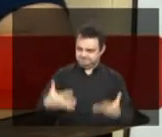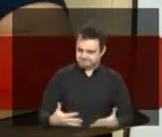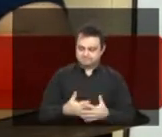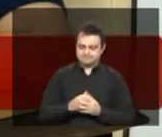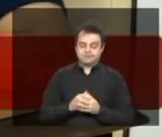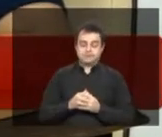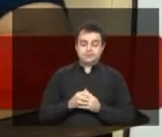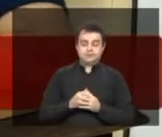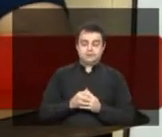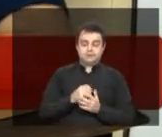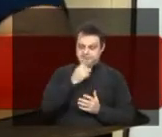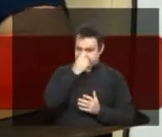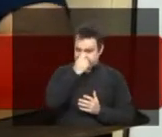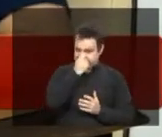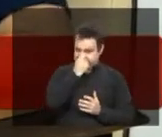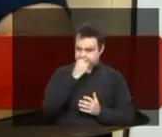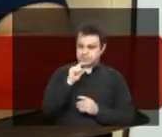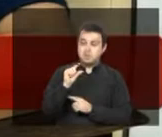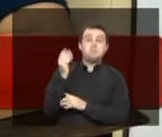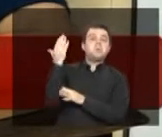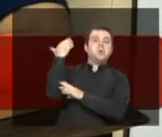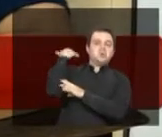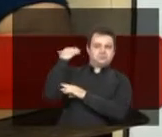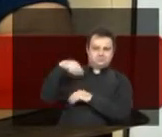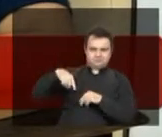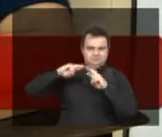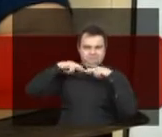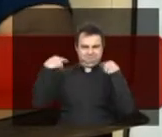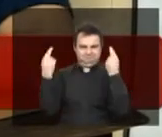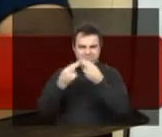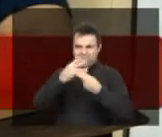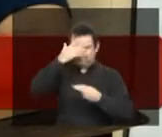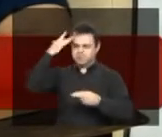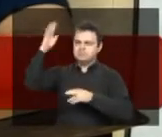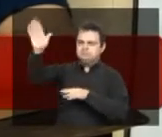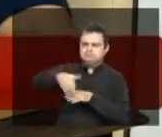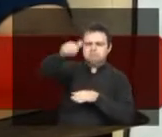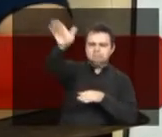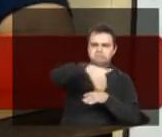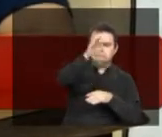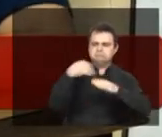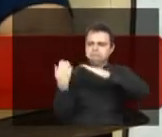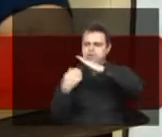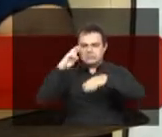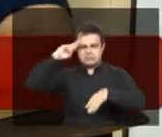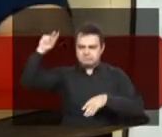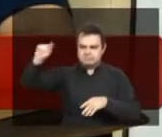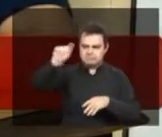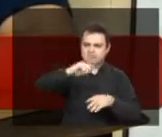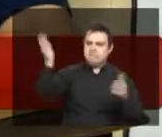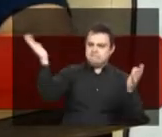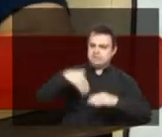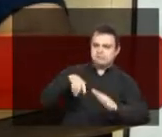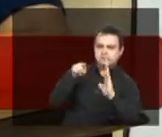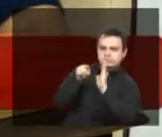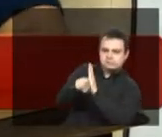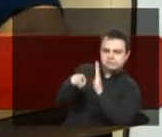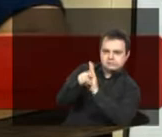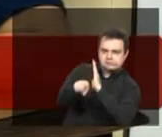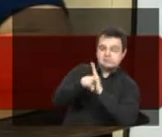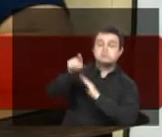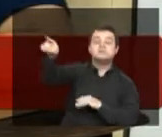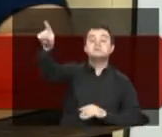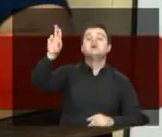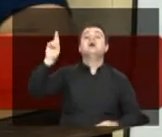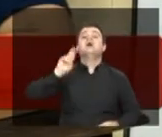oportunidade que tivemos aí de estar com os depoentes, esses diretores das empresas falaram sobre o reajuste da